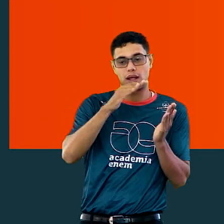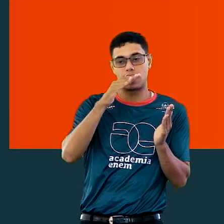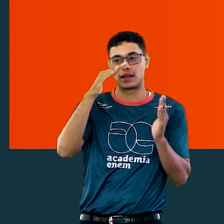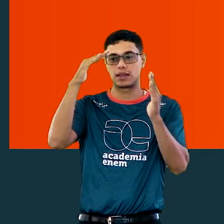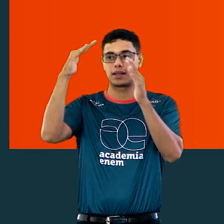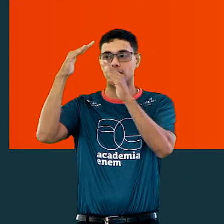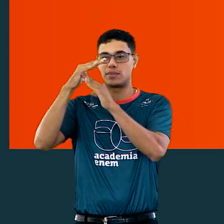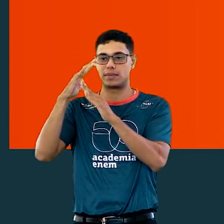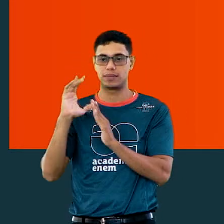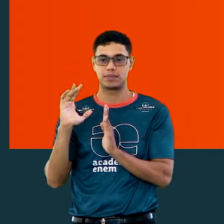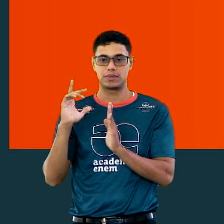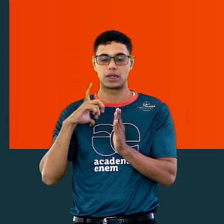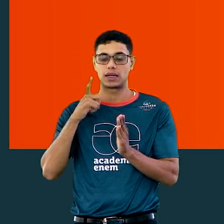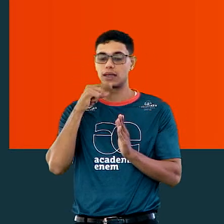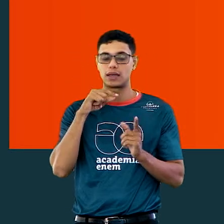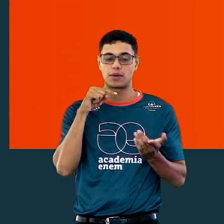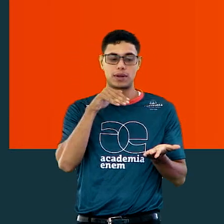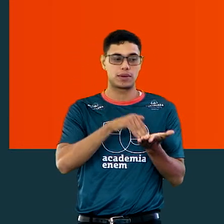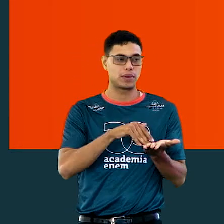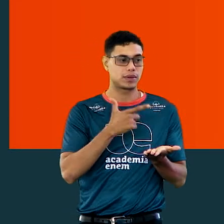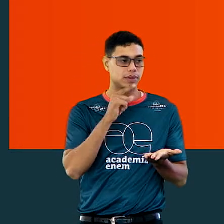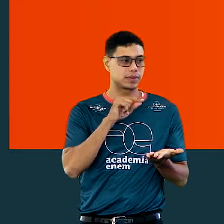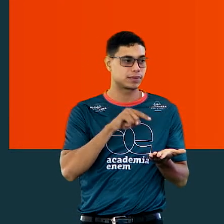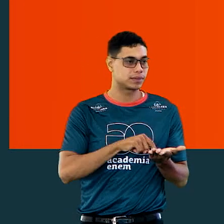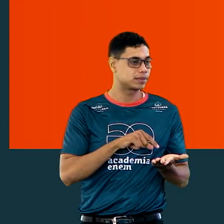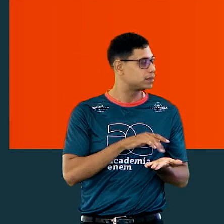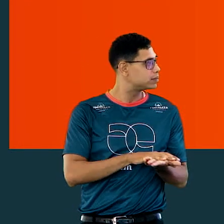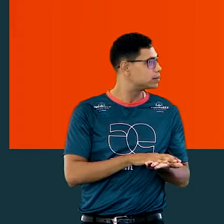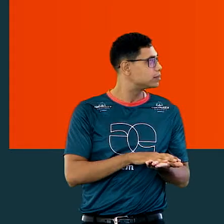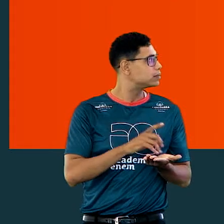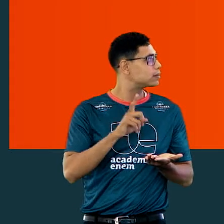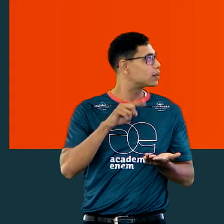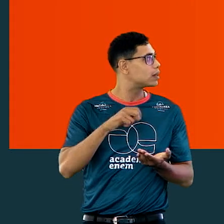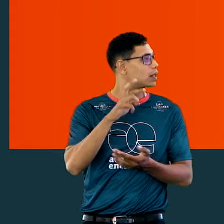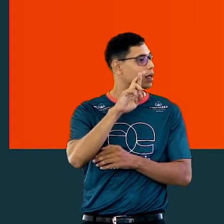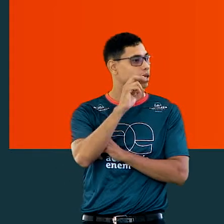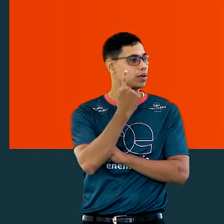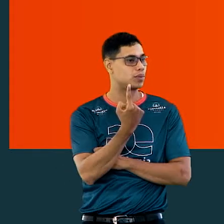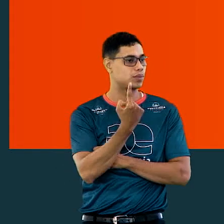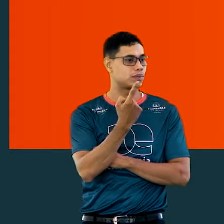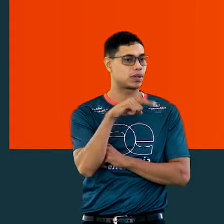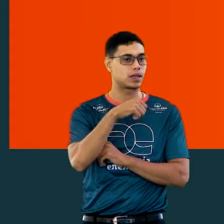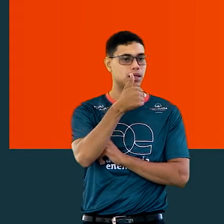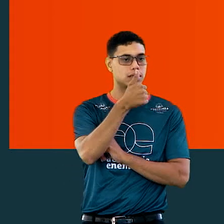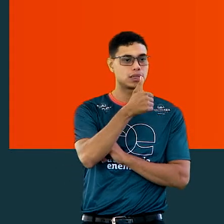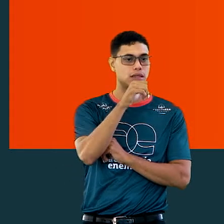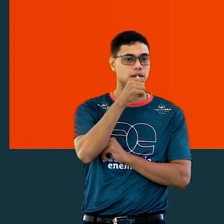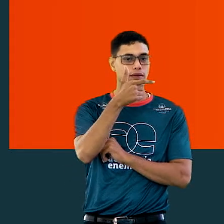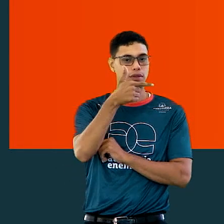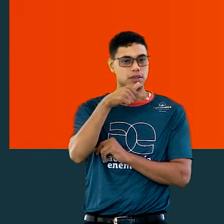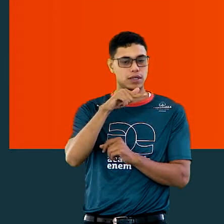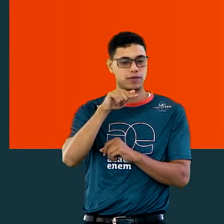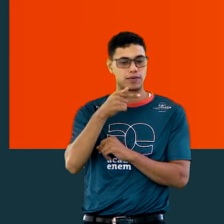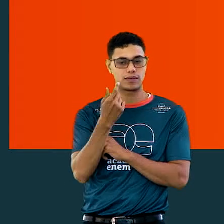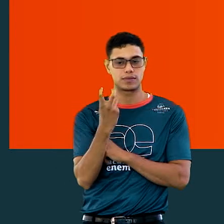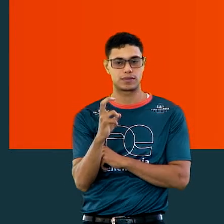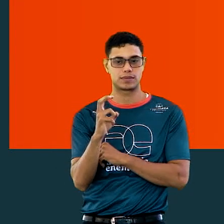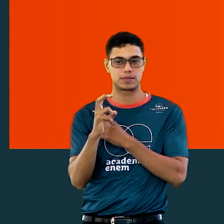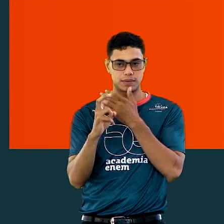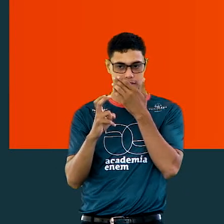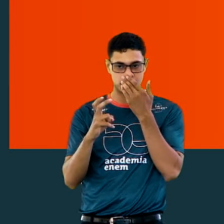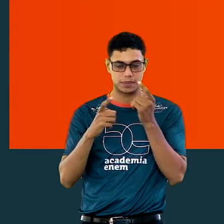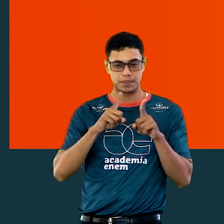o maior. Quem é o menor deles? É o R1, que é 127,5. Vamos lá, na